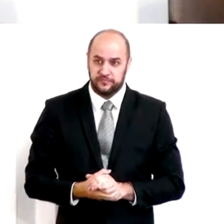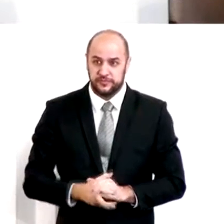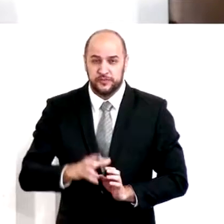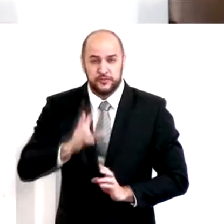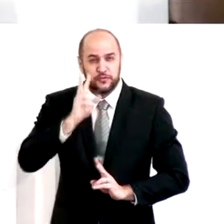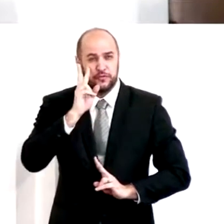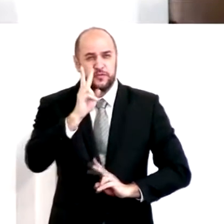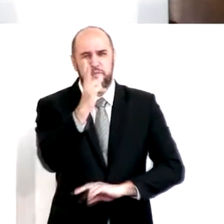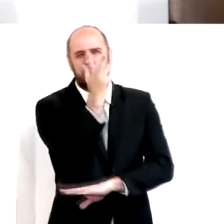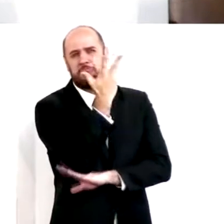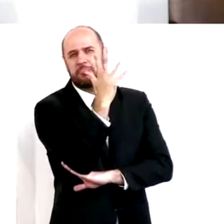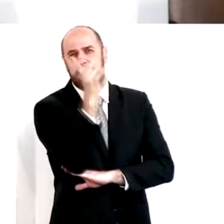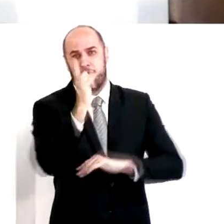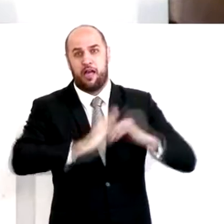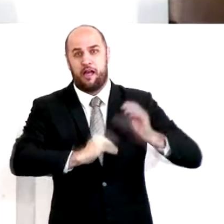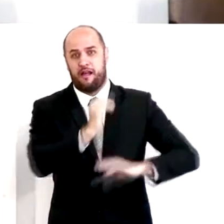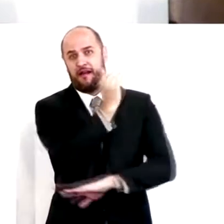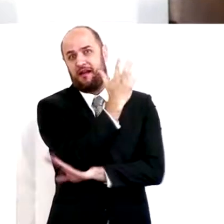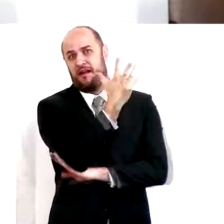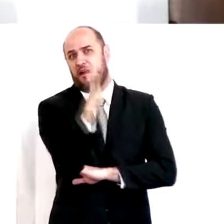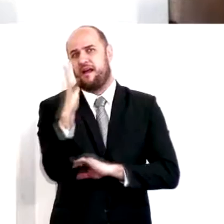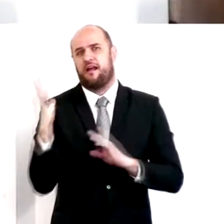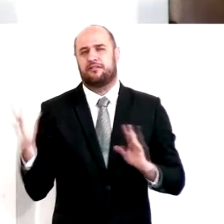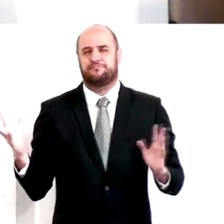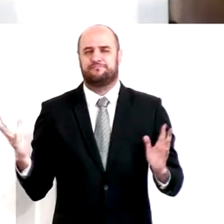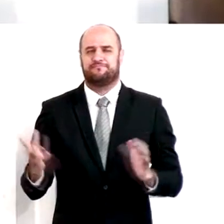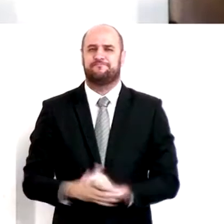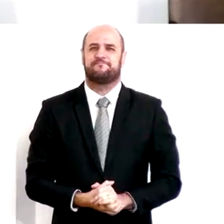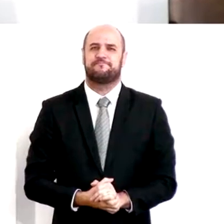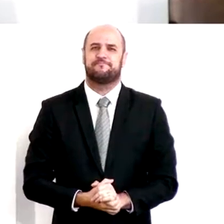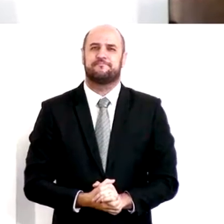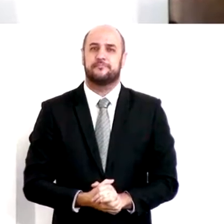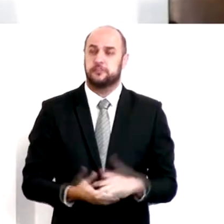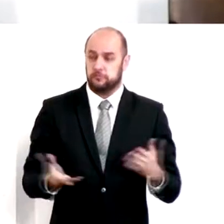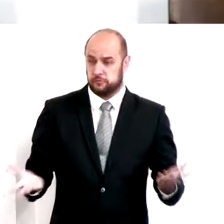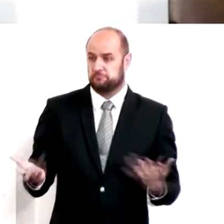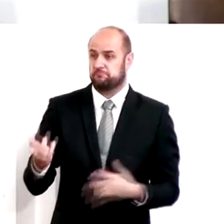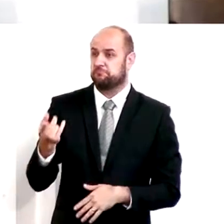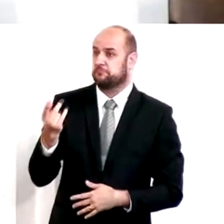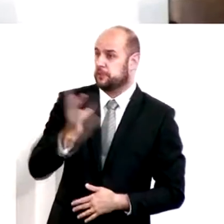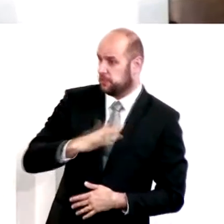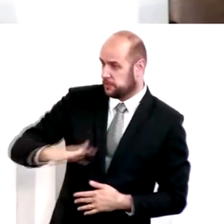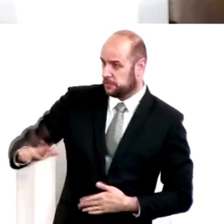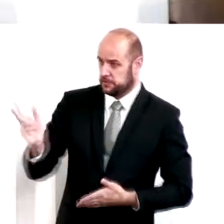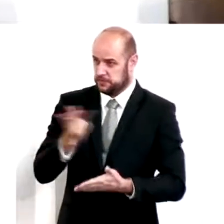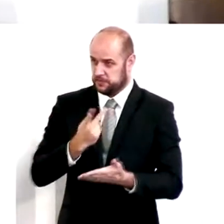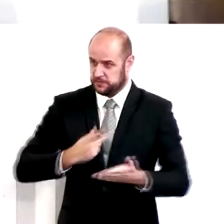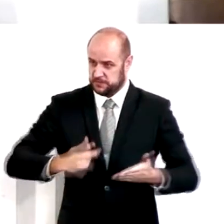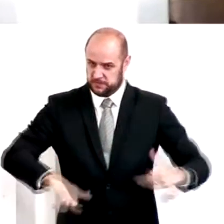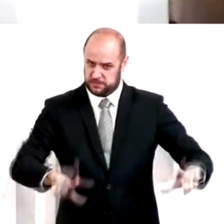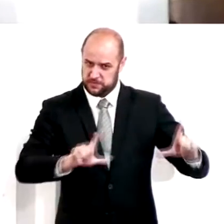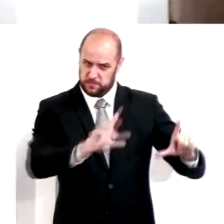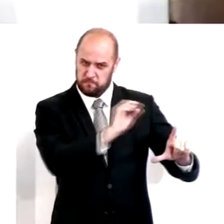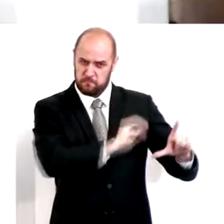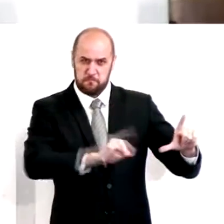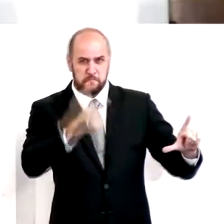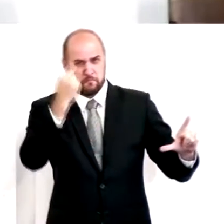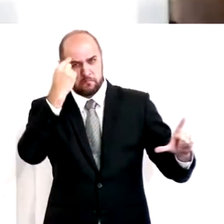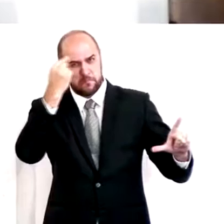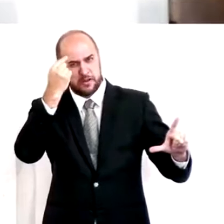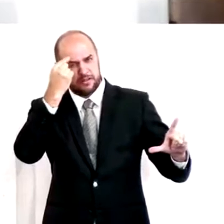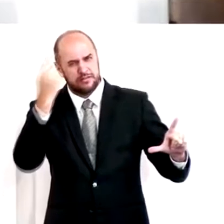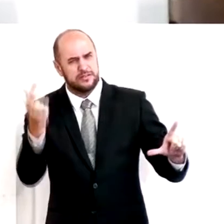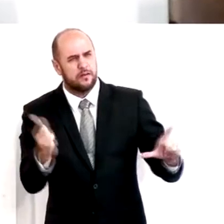a natureza de Deus e o que Deus faz. Pois é, se as crianças desenharem esse jardim e pensarem que